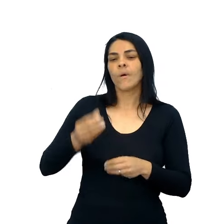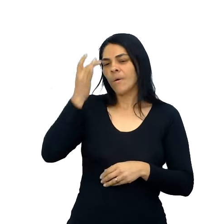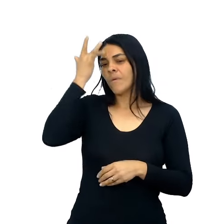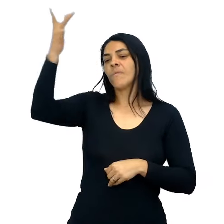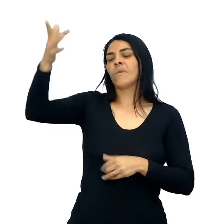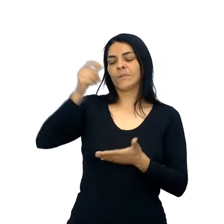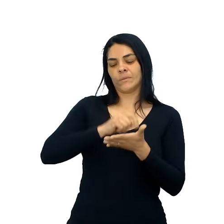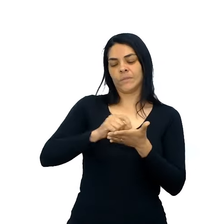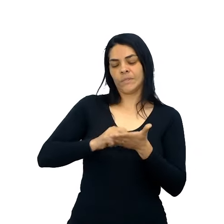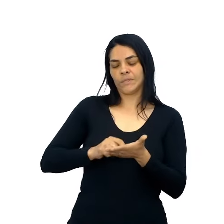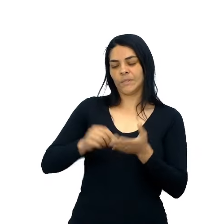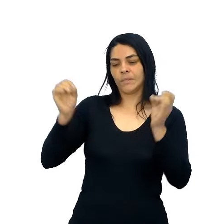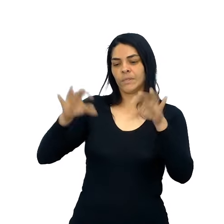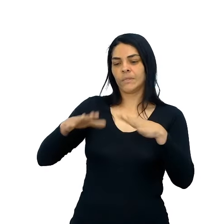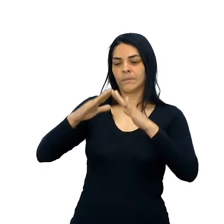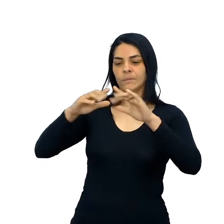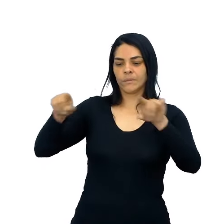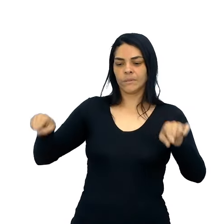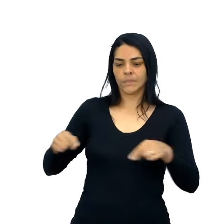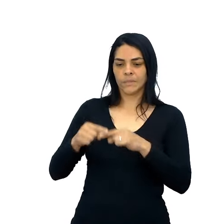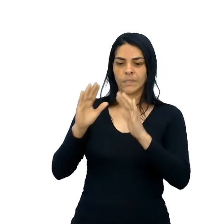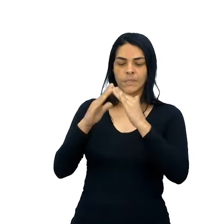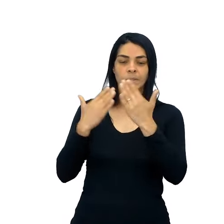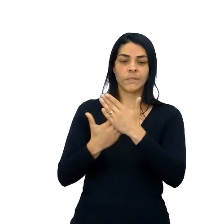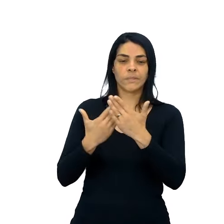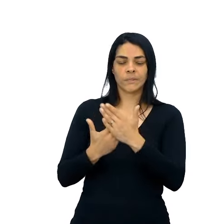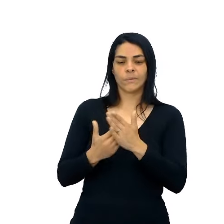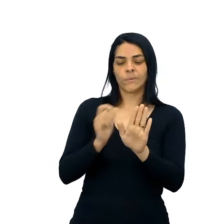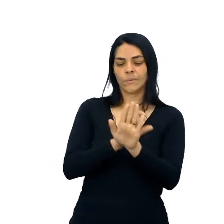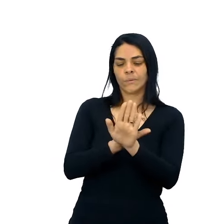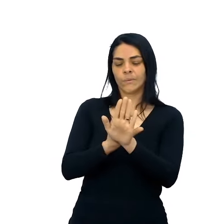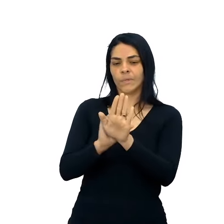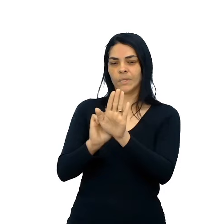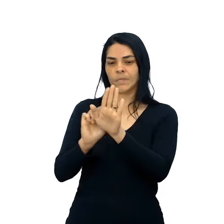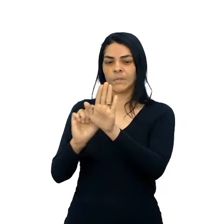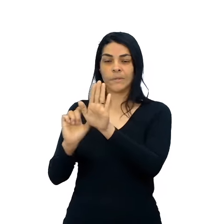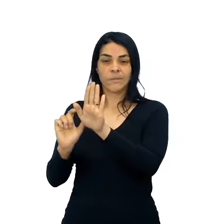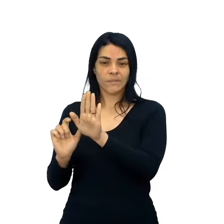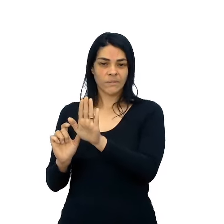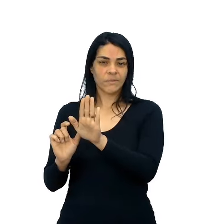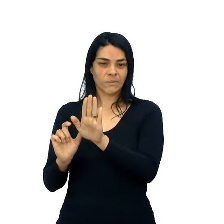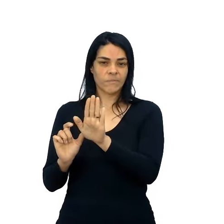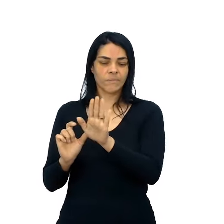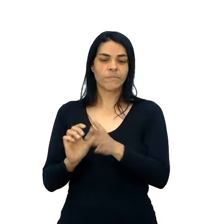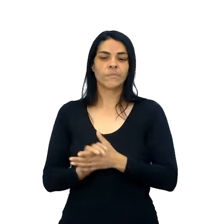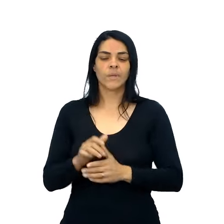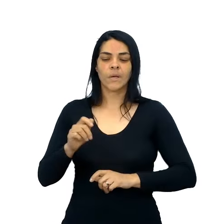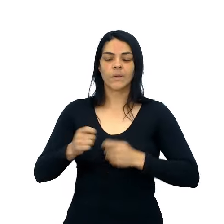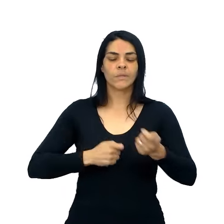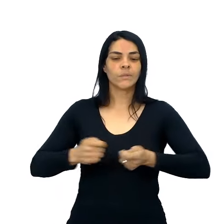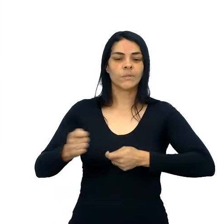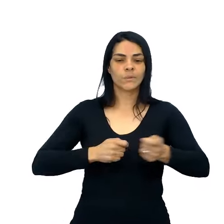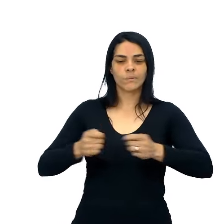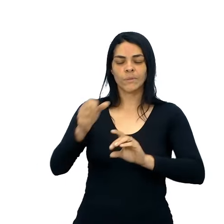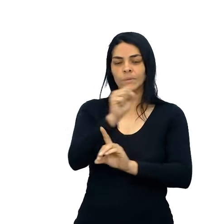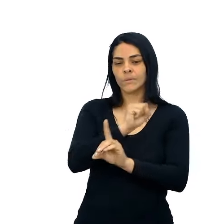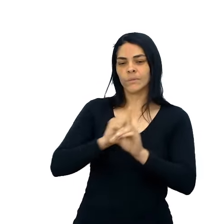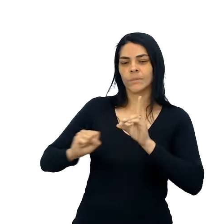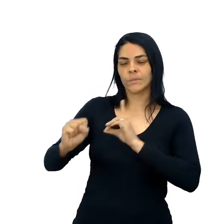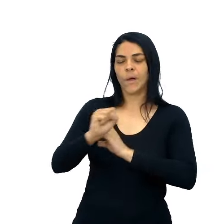sala de aula. Então, esses autores agrupam os gêneros textuais em domínios sociais